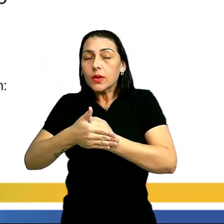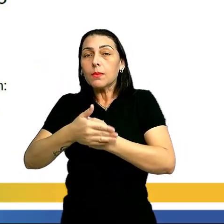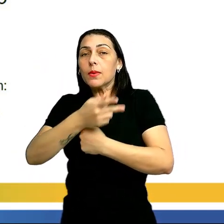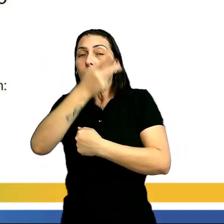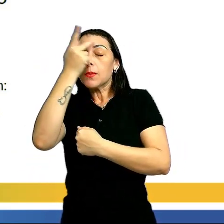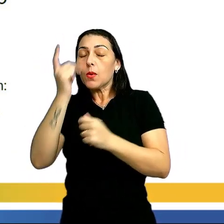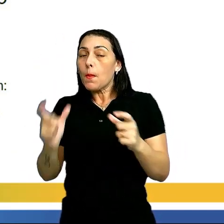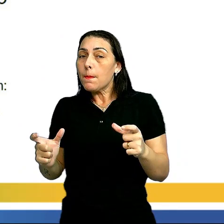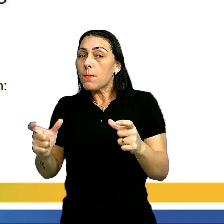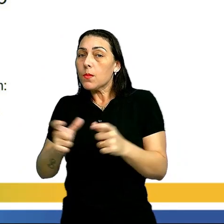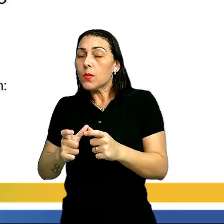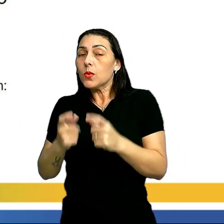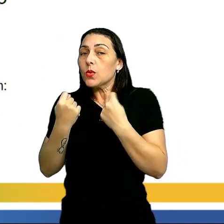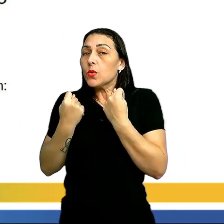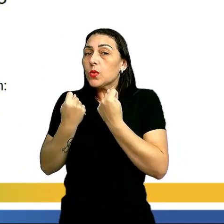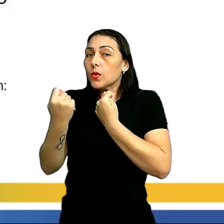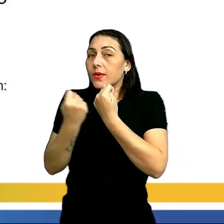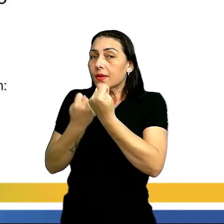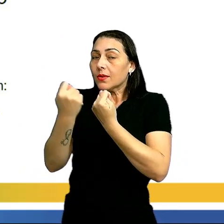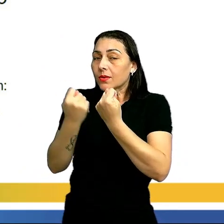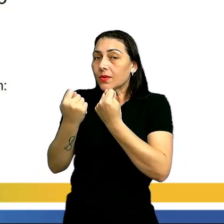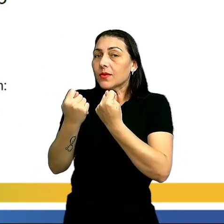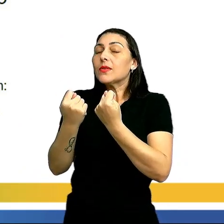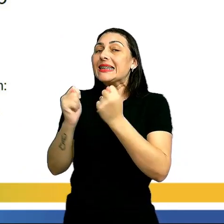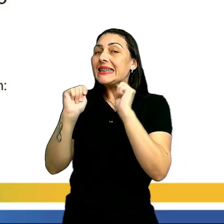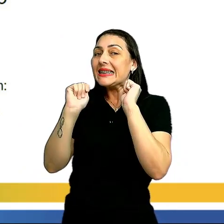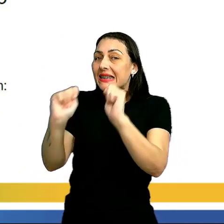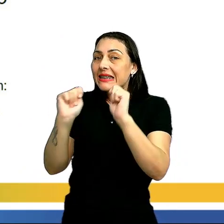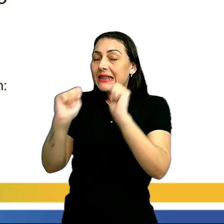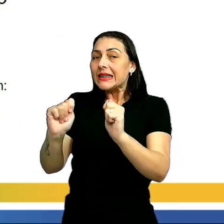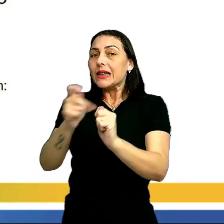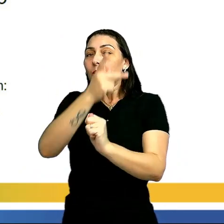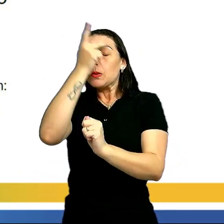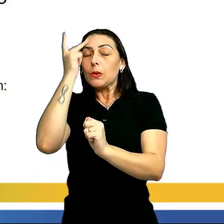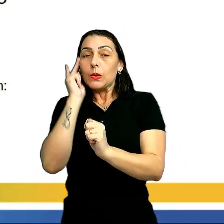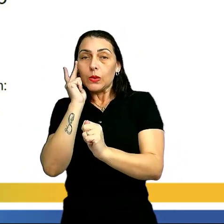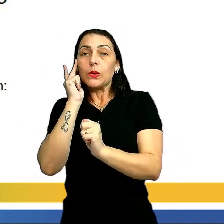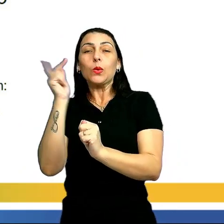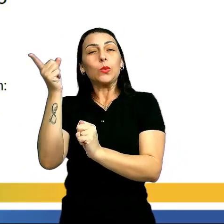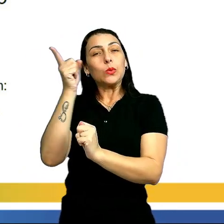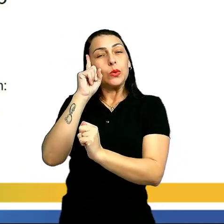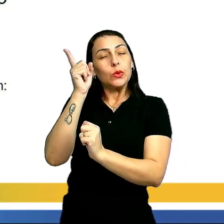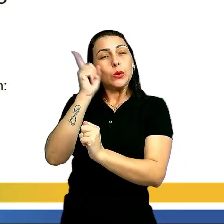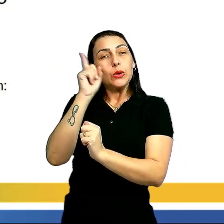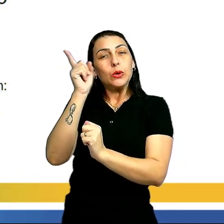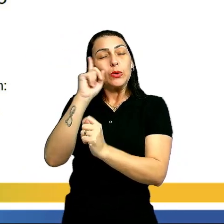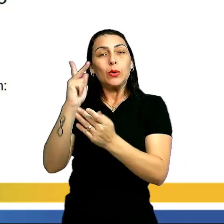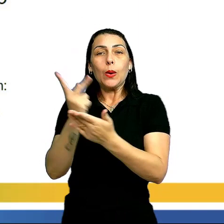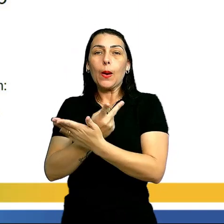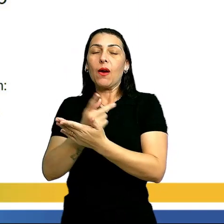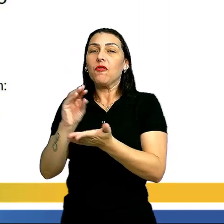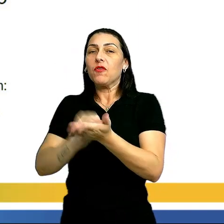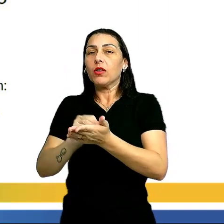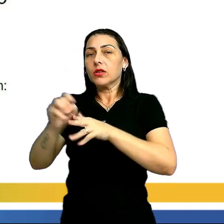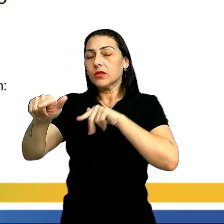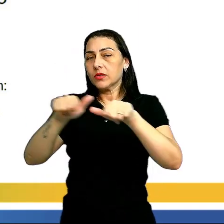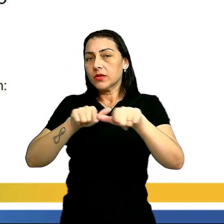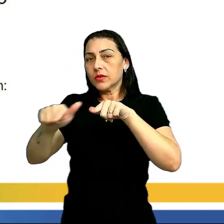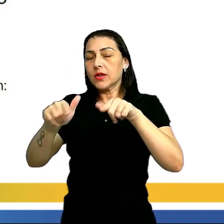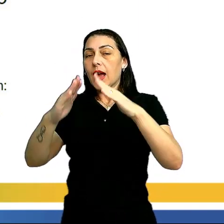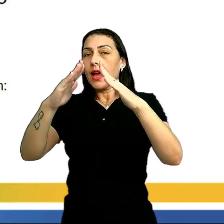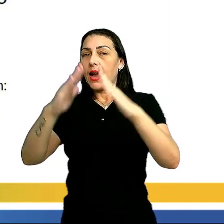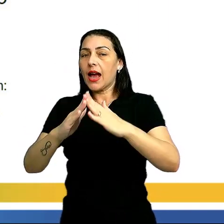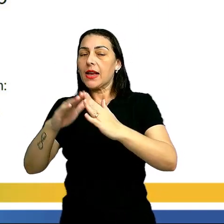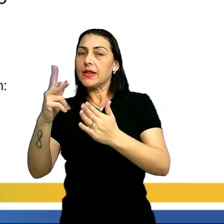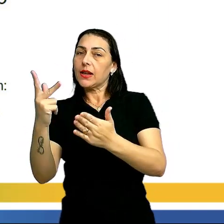para uma minoria de torcedores. As frustrações da vida cotidiana, como desemprego,